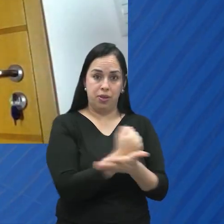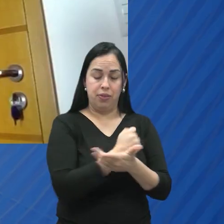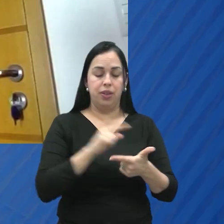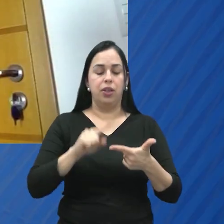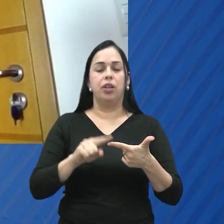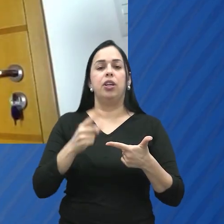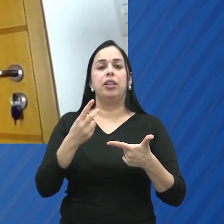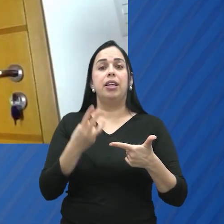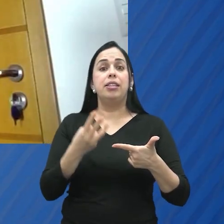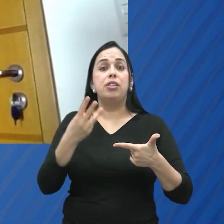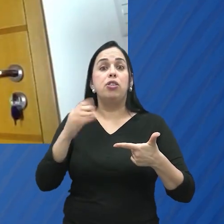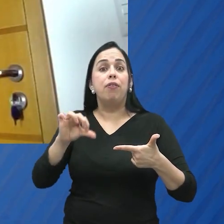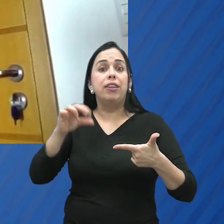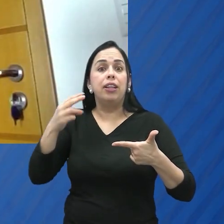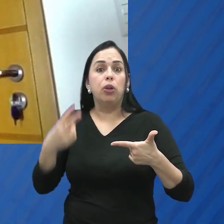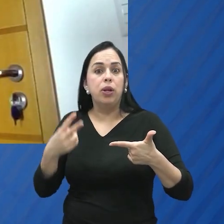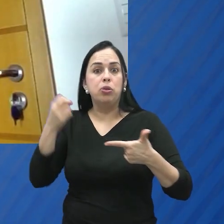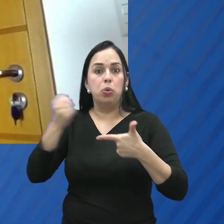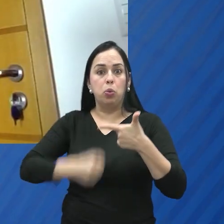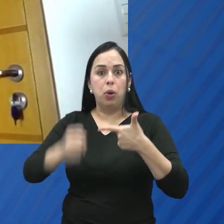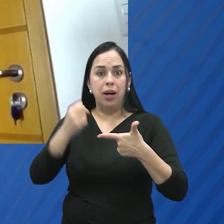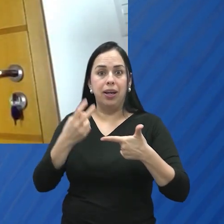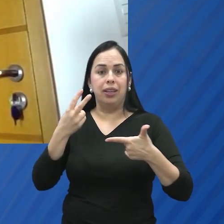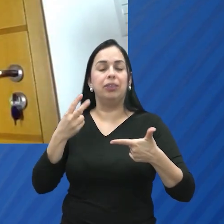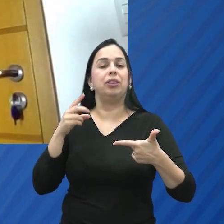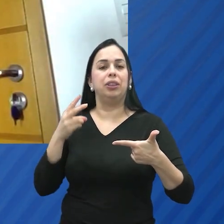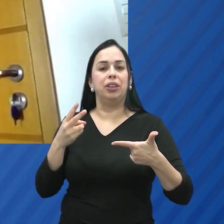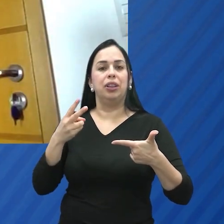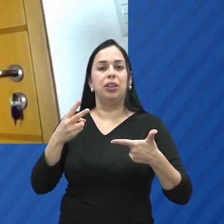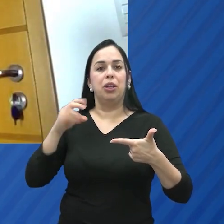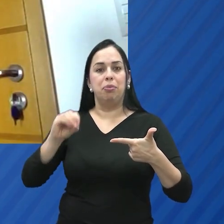2023 392 e 2024